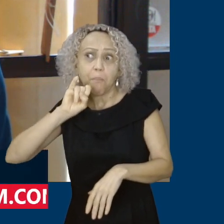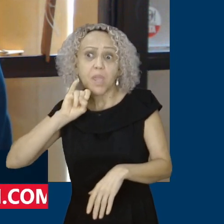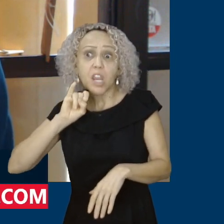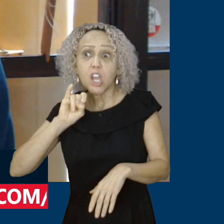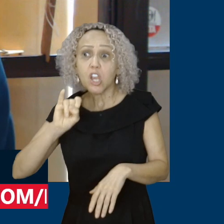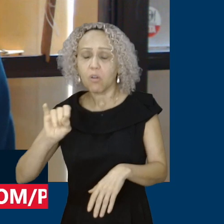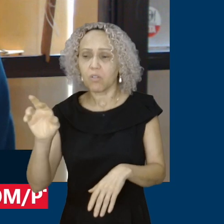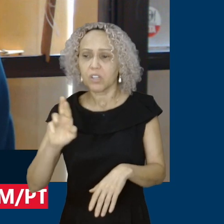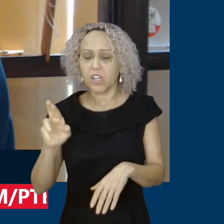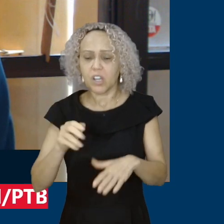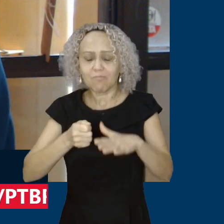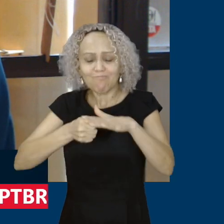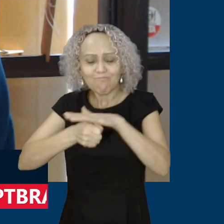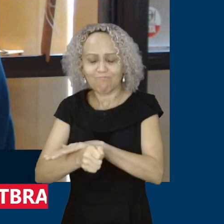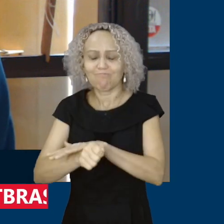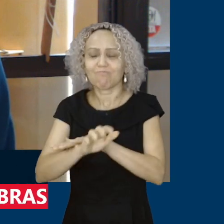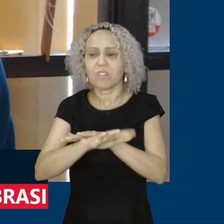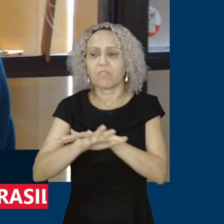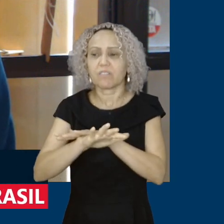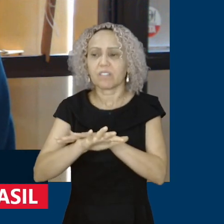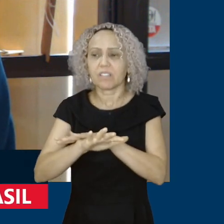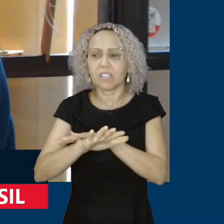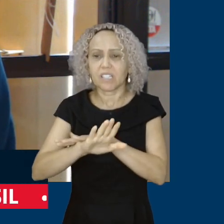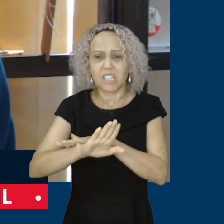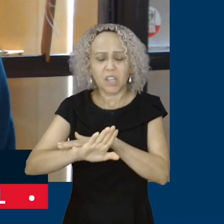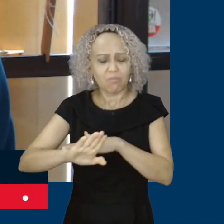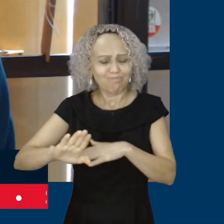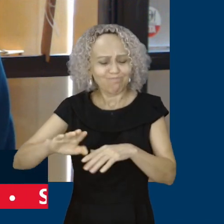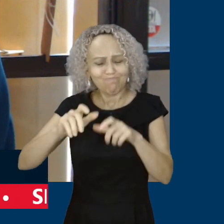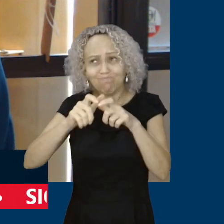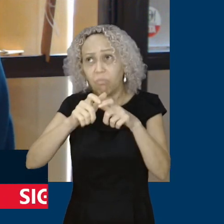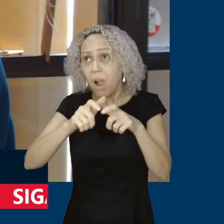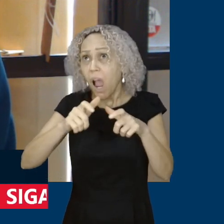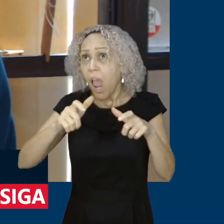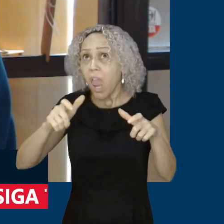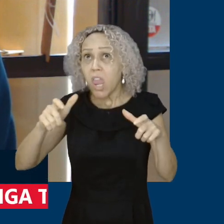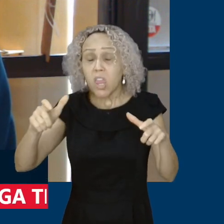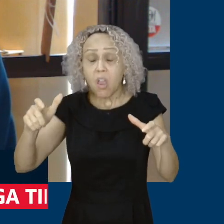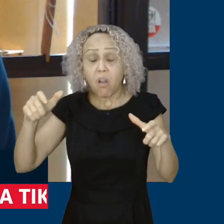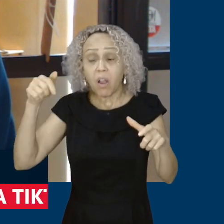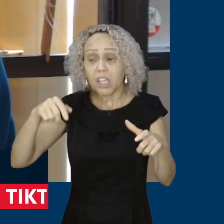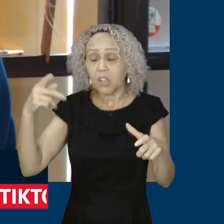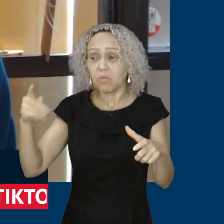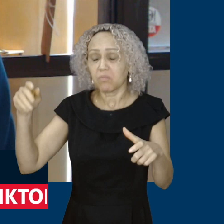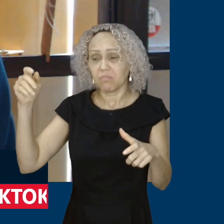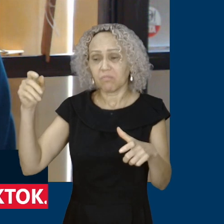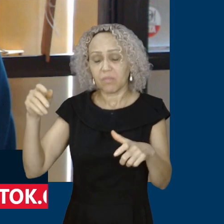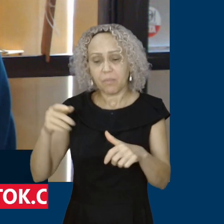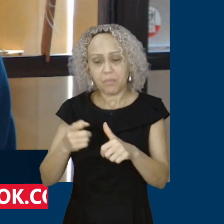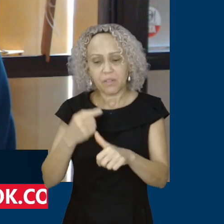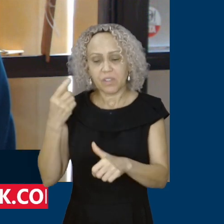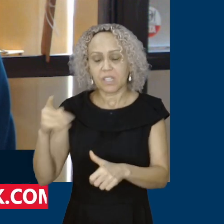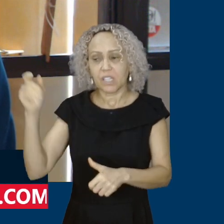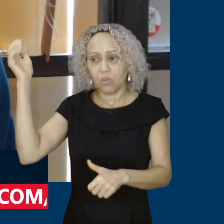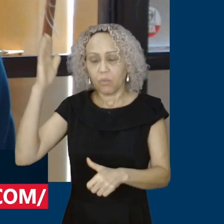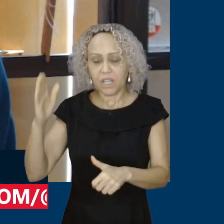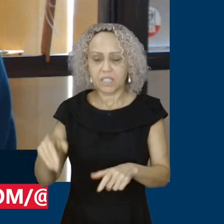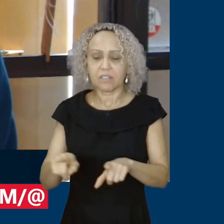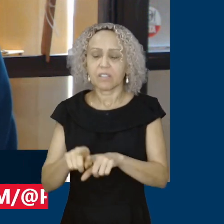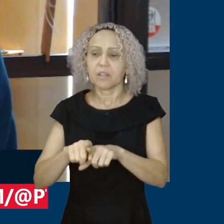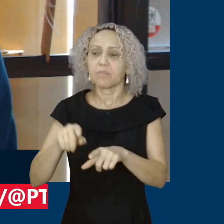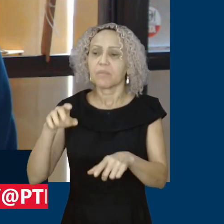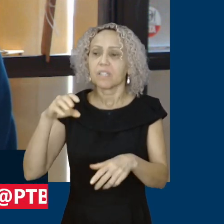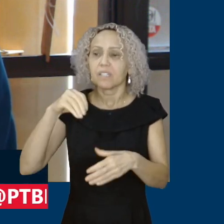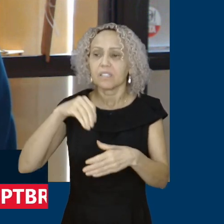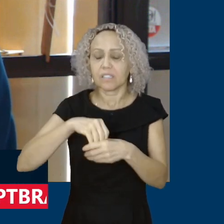esse tipo de investimento. É o maior do Brasil, da América Latina. E isso mostra essa visão